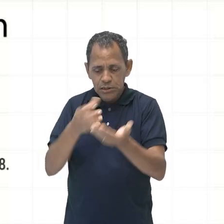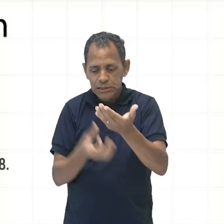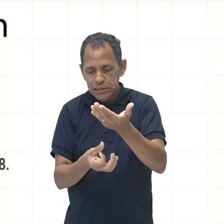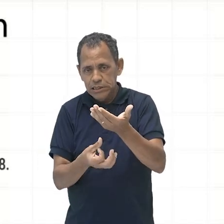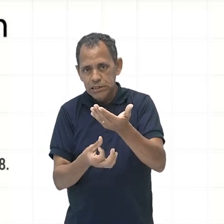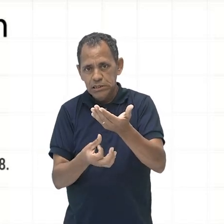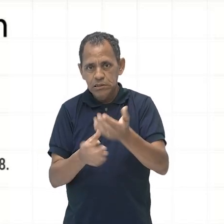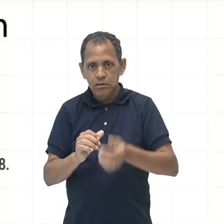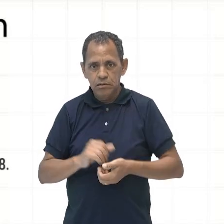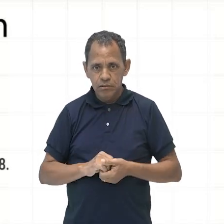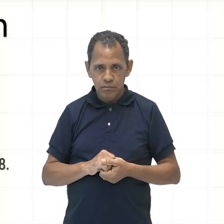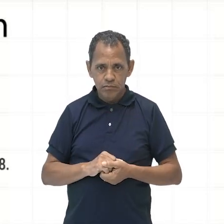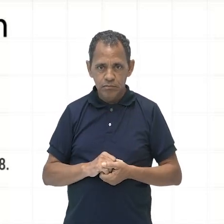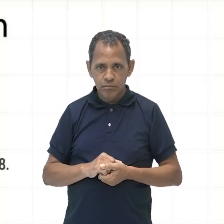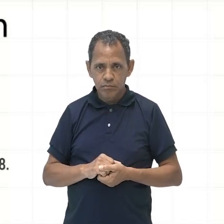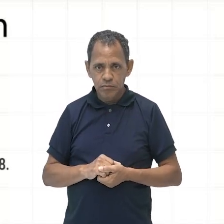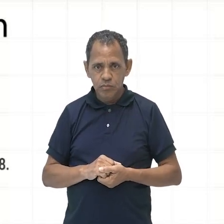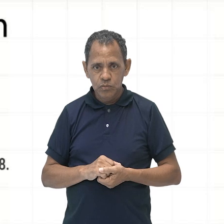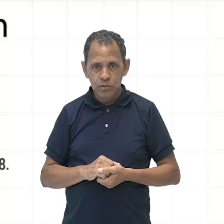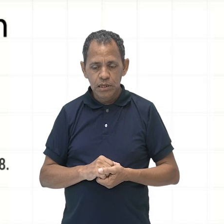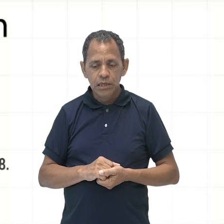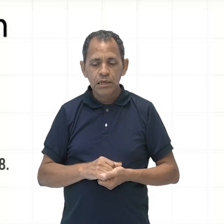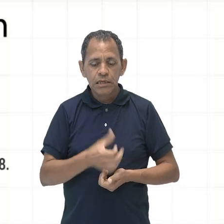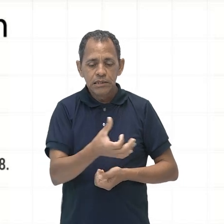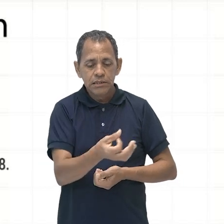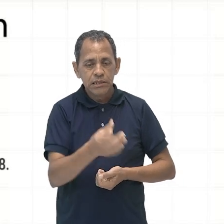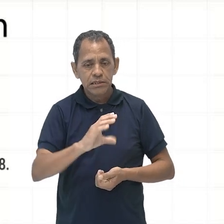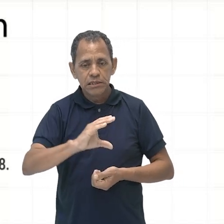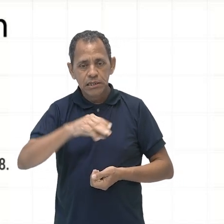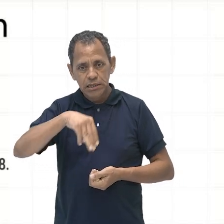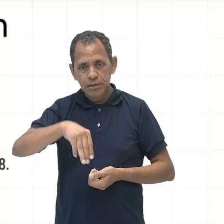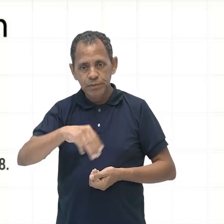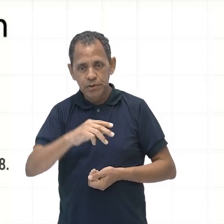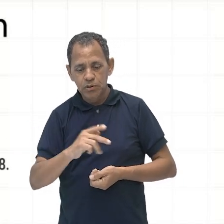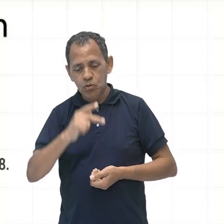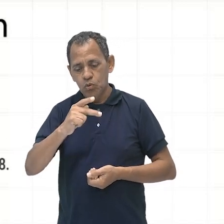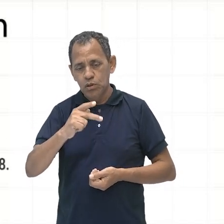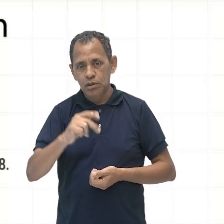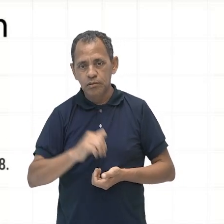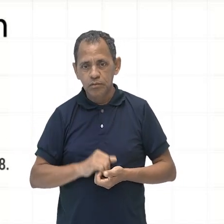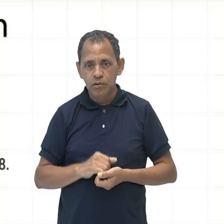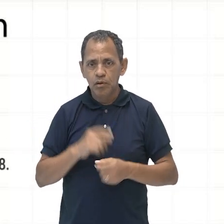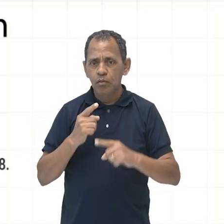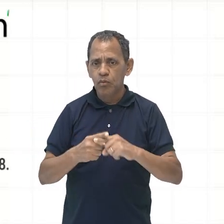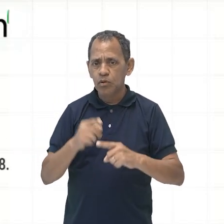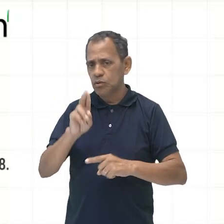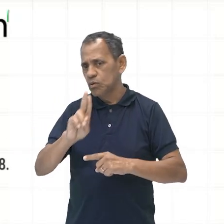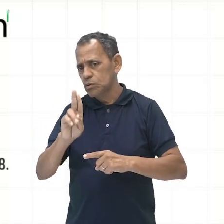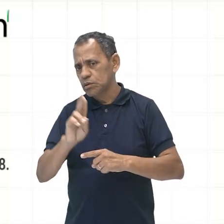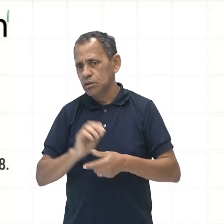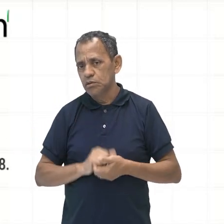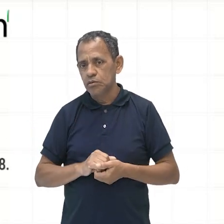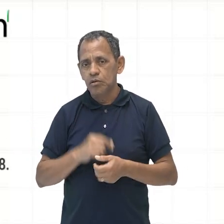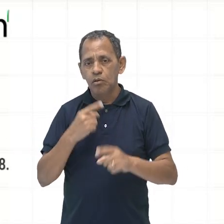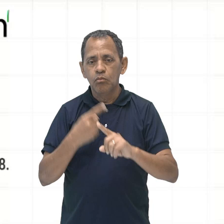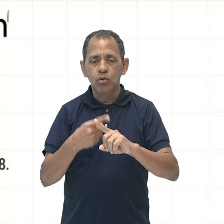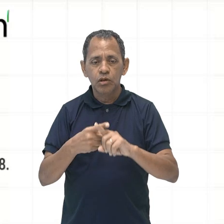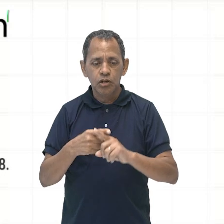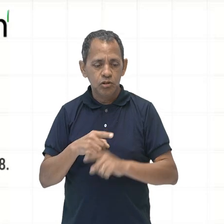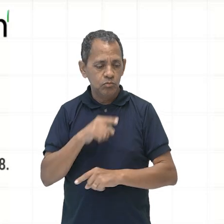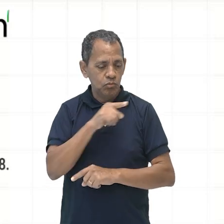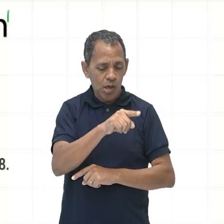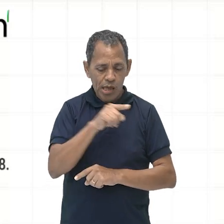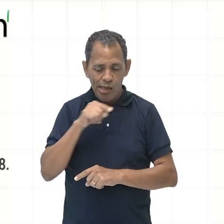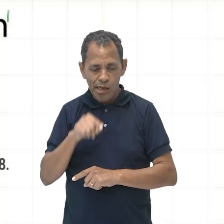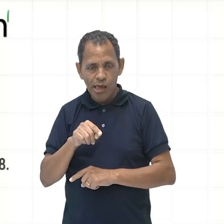6, né? 6 centímetros ao quadrado. Olha só, por que eu estou usando quadrado aqui? Porque só estou multiplicando essas duas, que